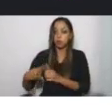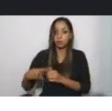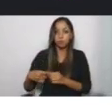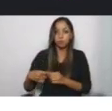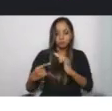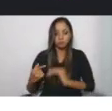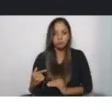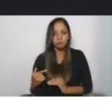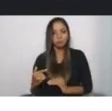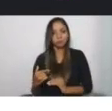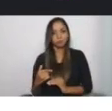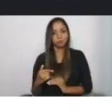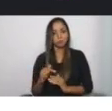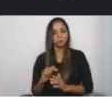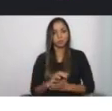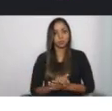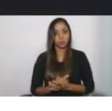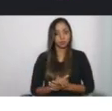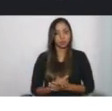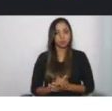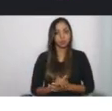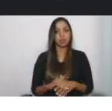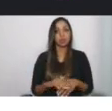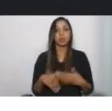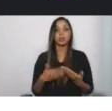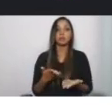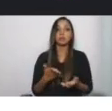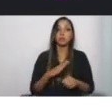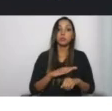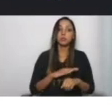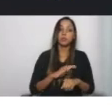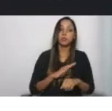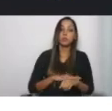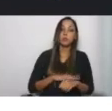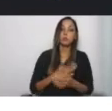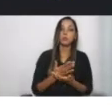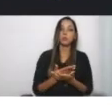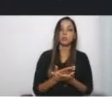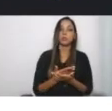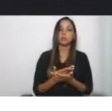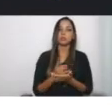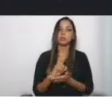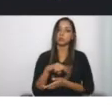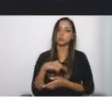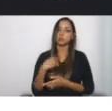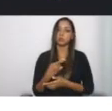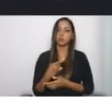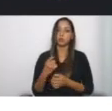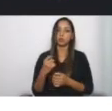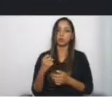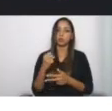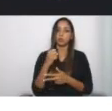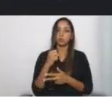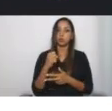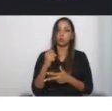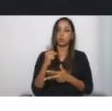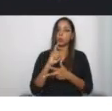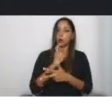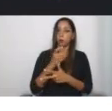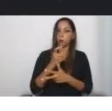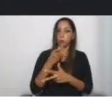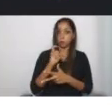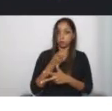em que houver a possibilidade da manutenção por parte do nosso poder executivo municipal de abertura